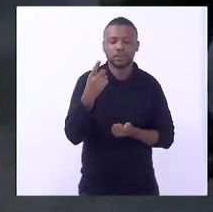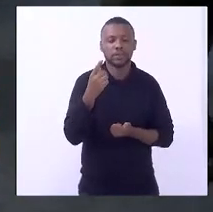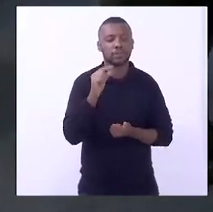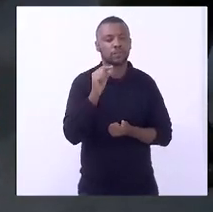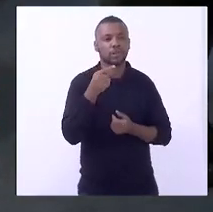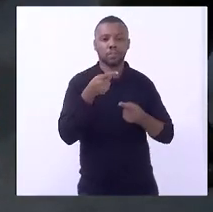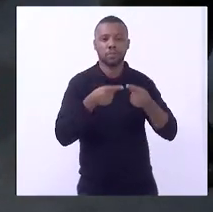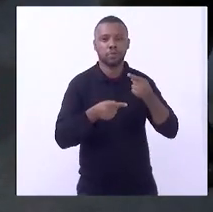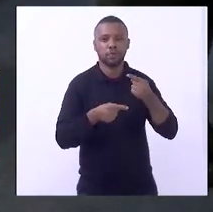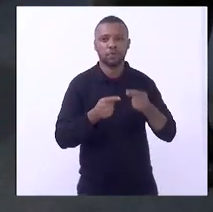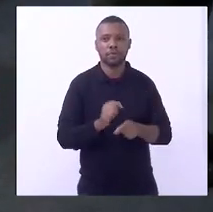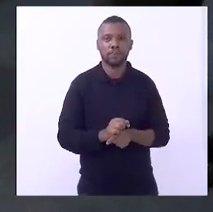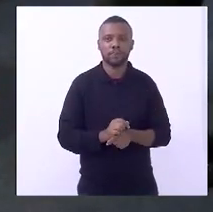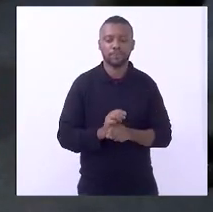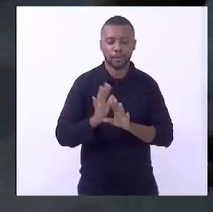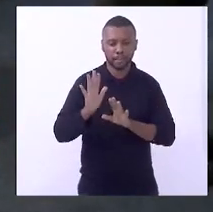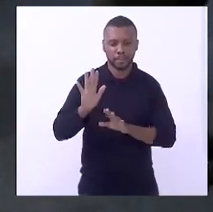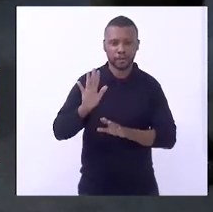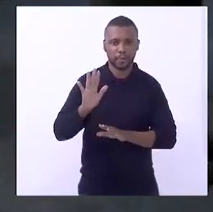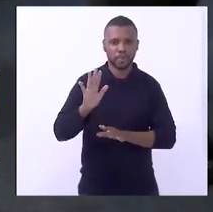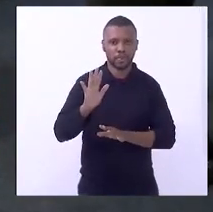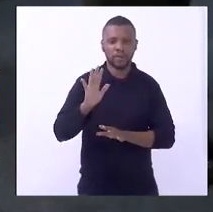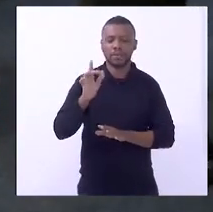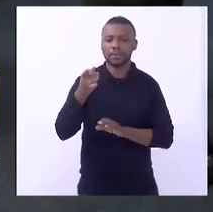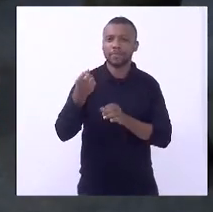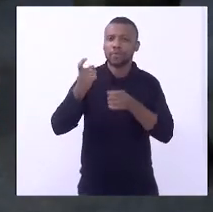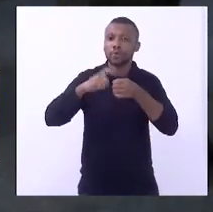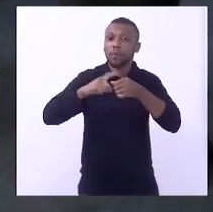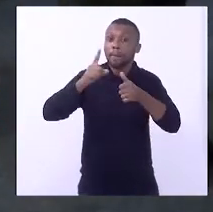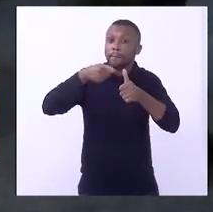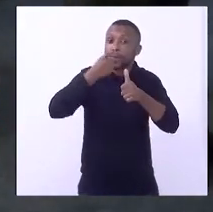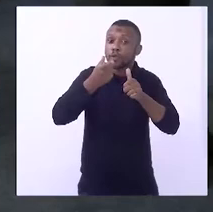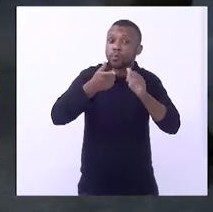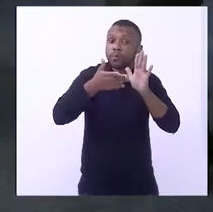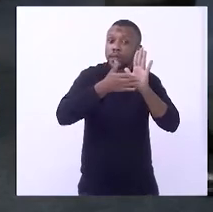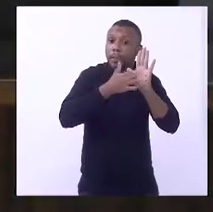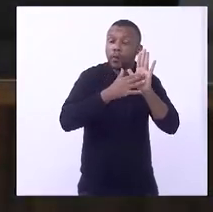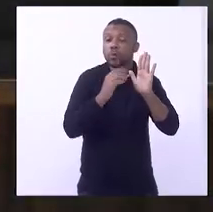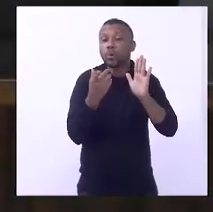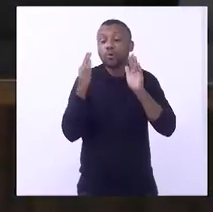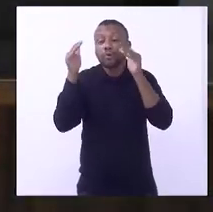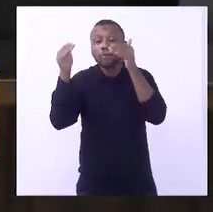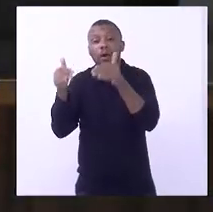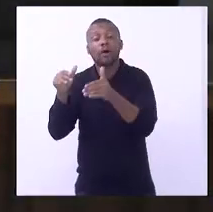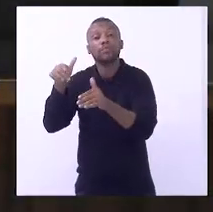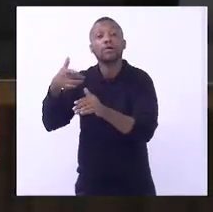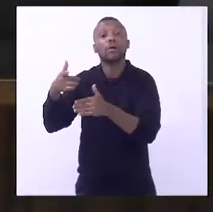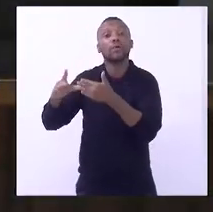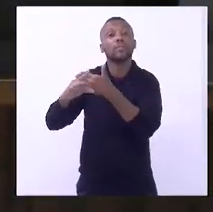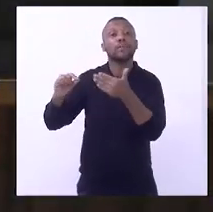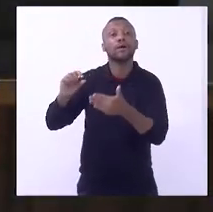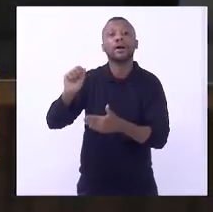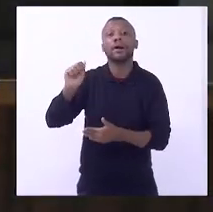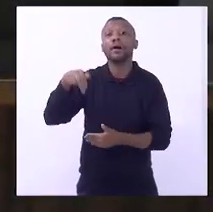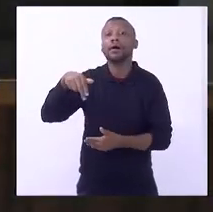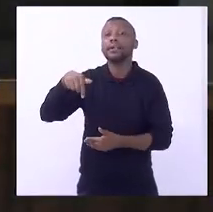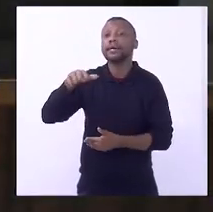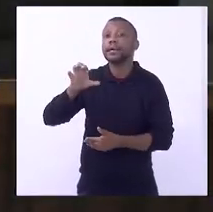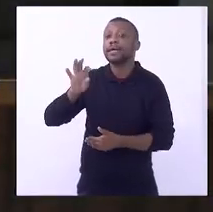14. Não, Vossa Excelência voltou primeiro da pauta ou do Anchieta? Não. Eu, com autorização do plenário,